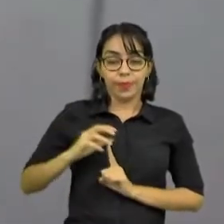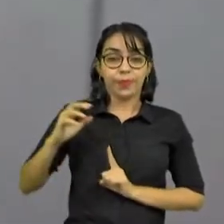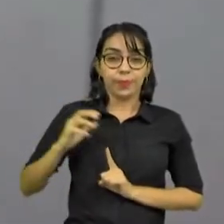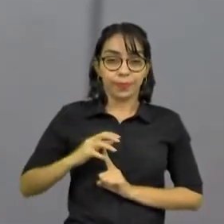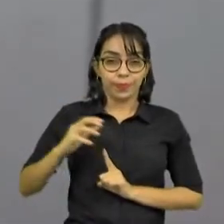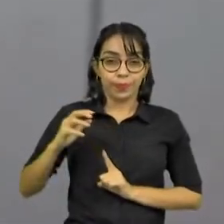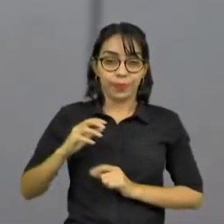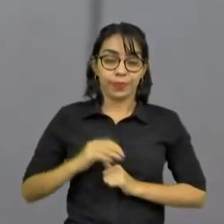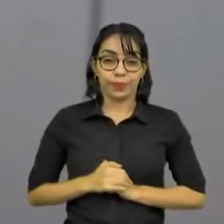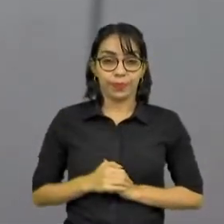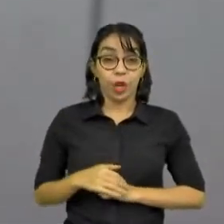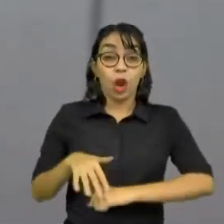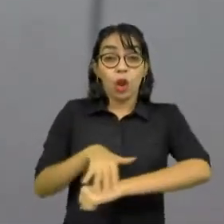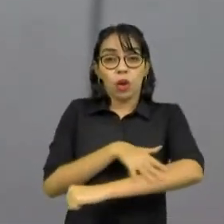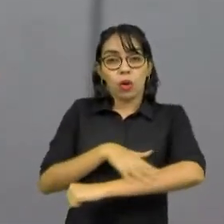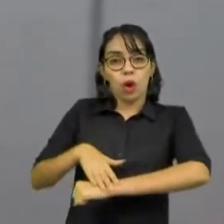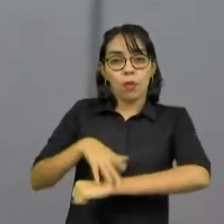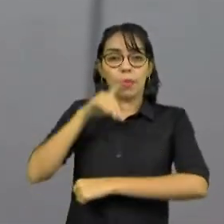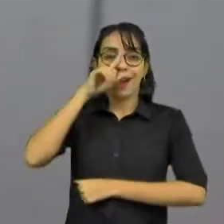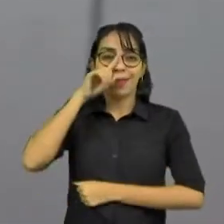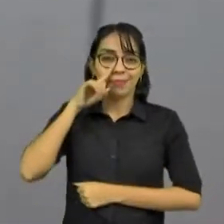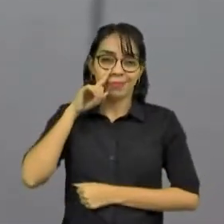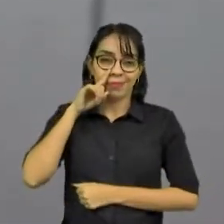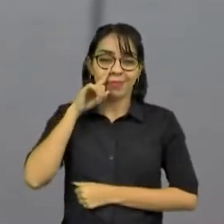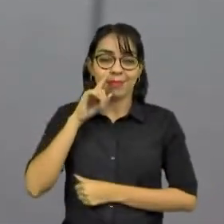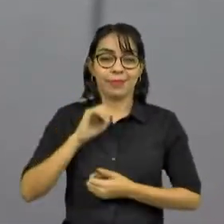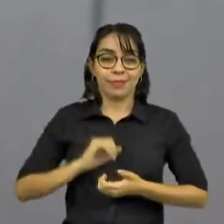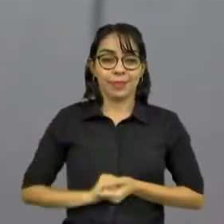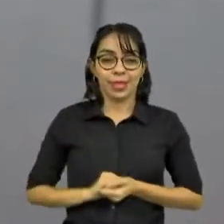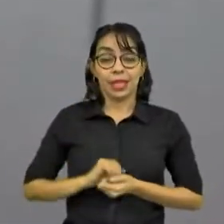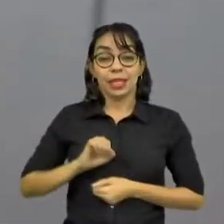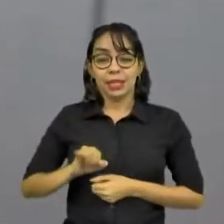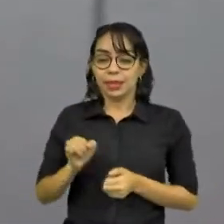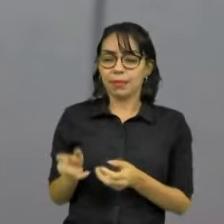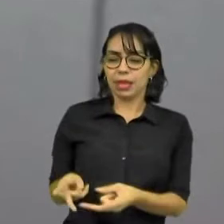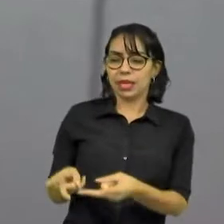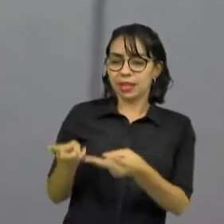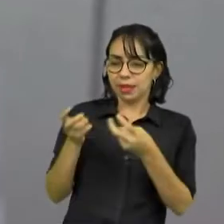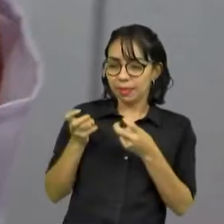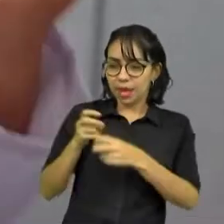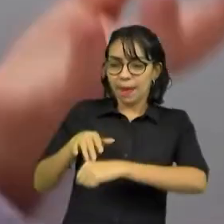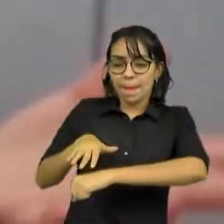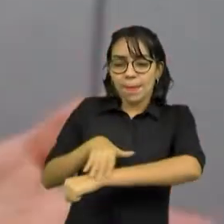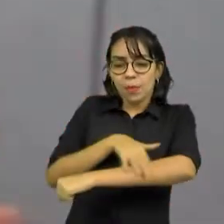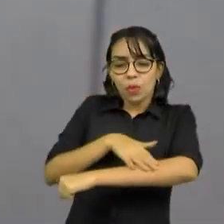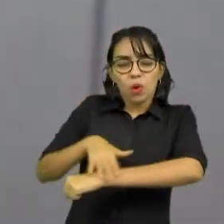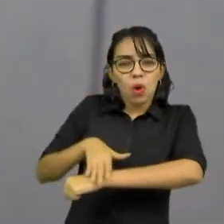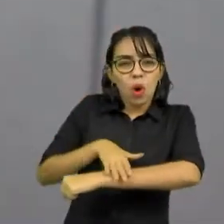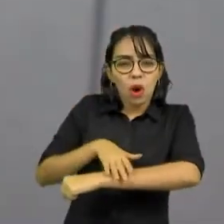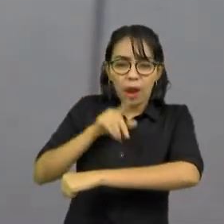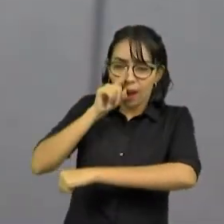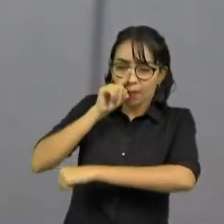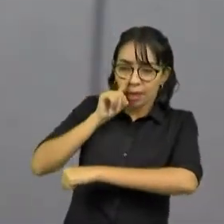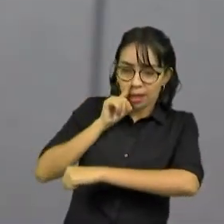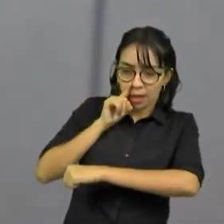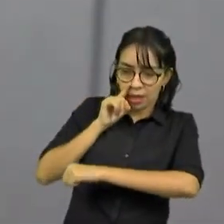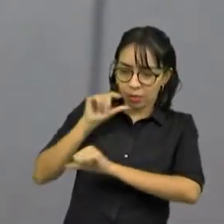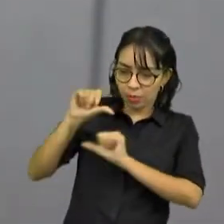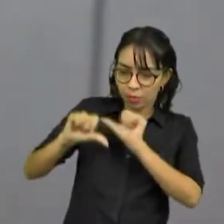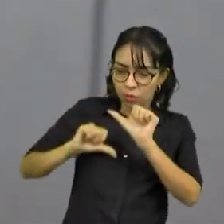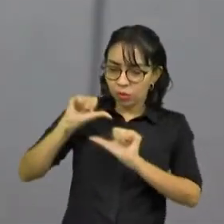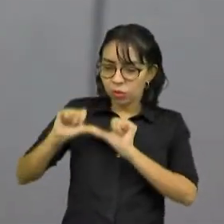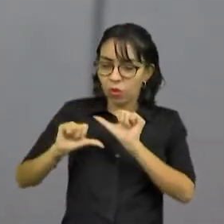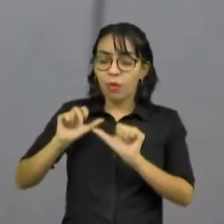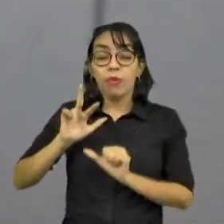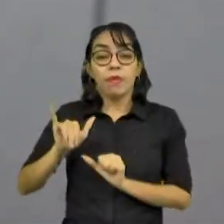bem amarelada. Então, qualquer situação de pele amarelada, né, você deve levar a sua criança à